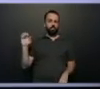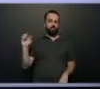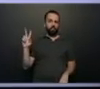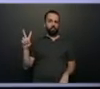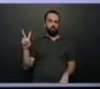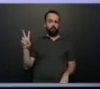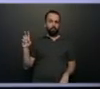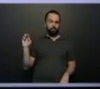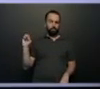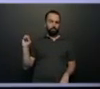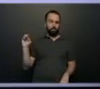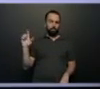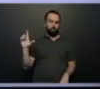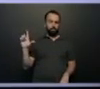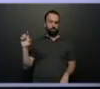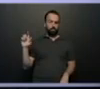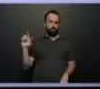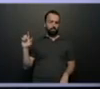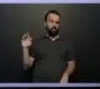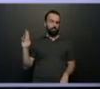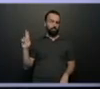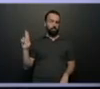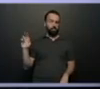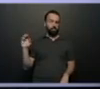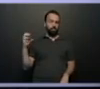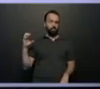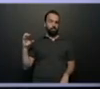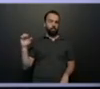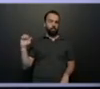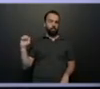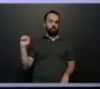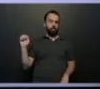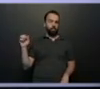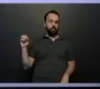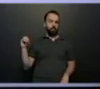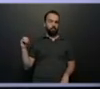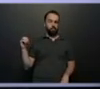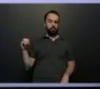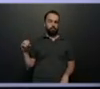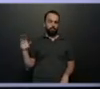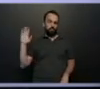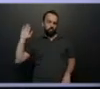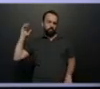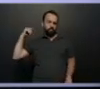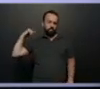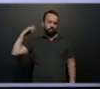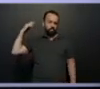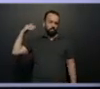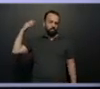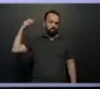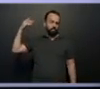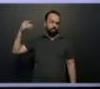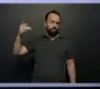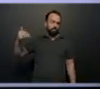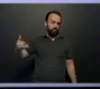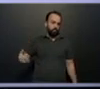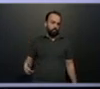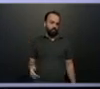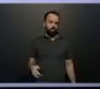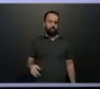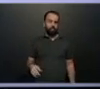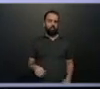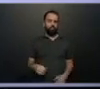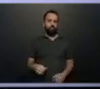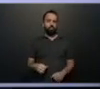padrão de consumo da nossa sociedade. As indústrias elas passaram a produzir mais em tempo cada vez